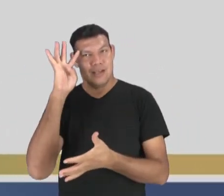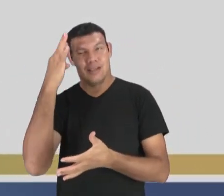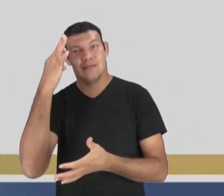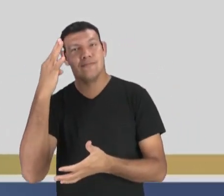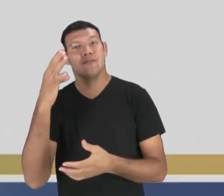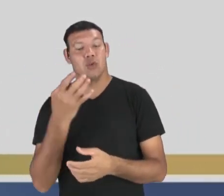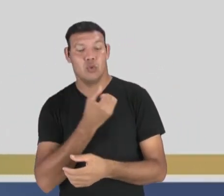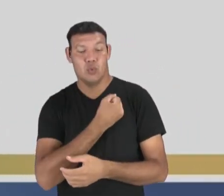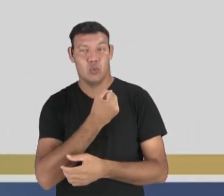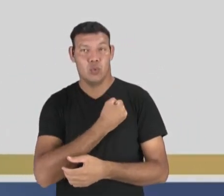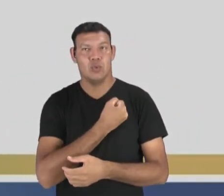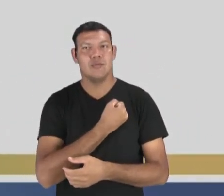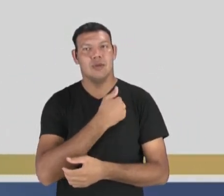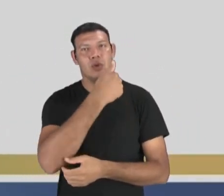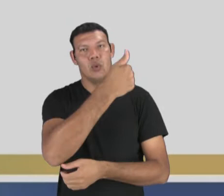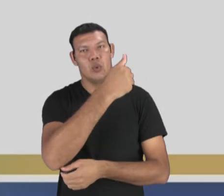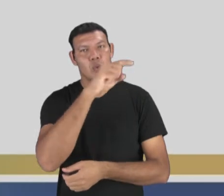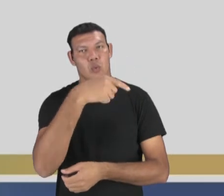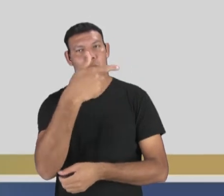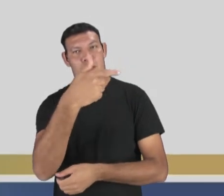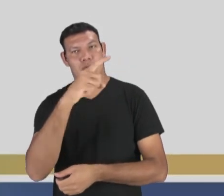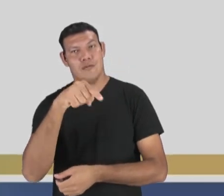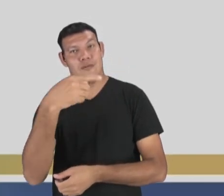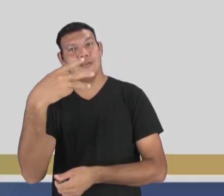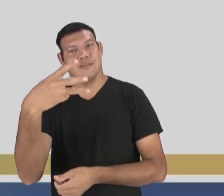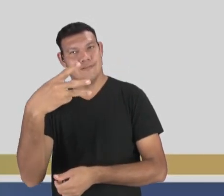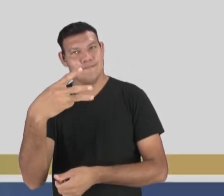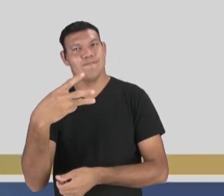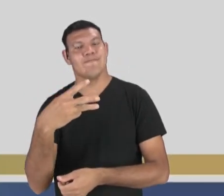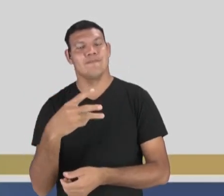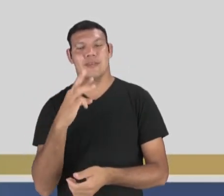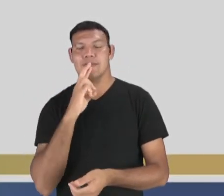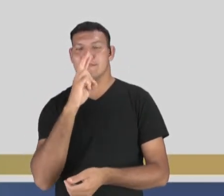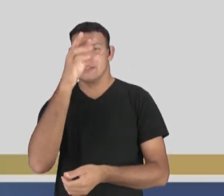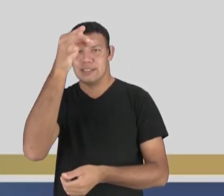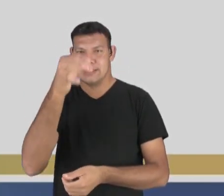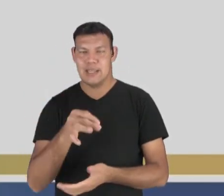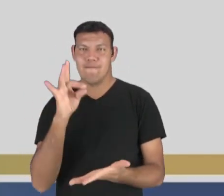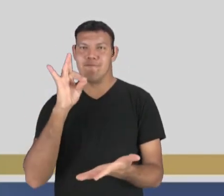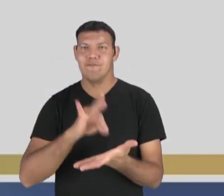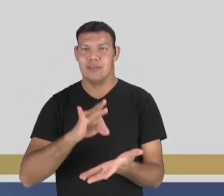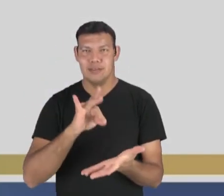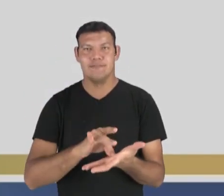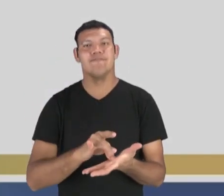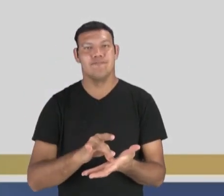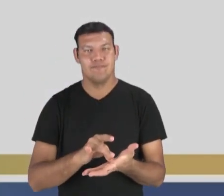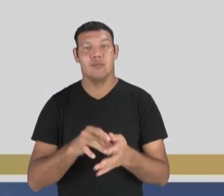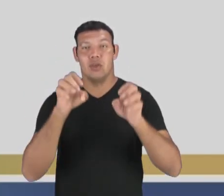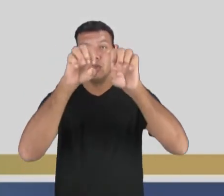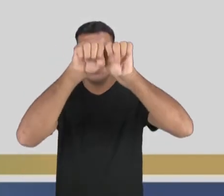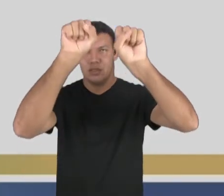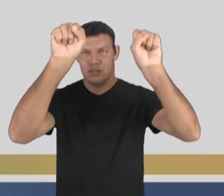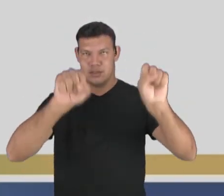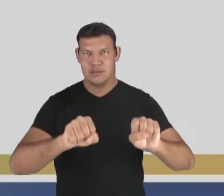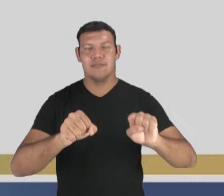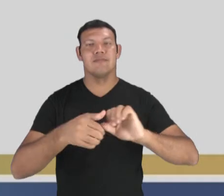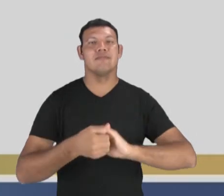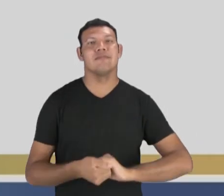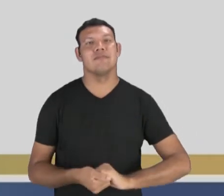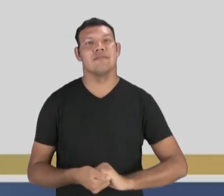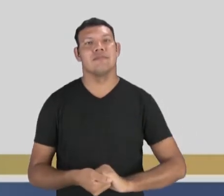o terno ordenado, ele faz com que a solução seja verdadeira para esse sistema,